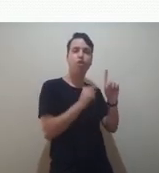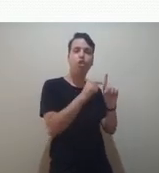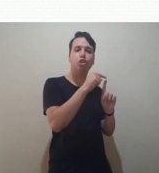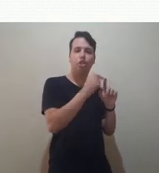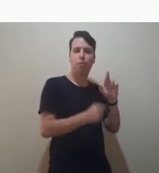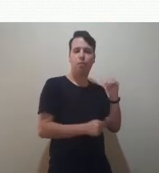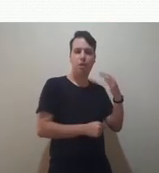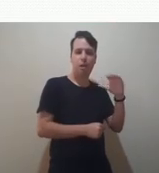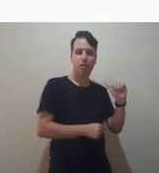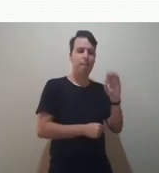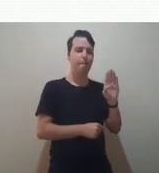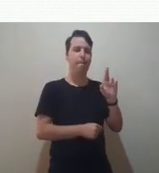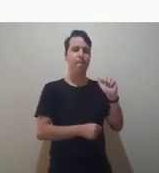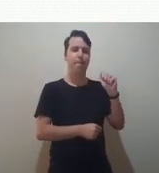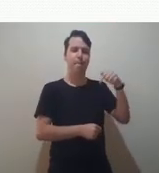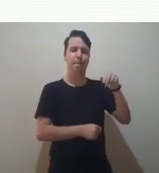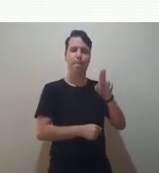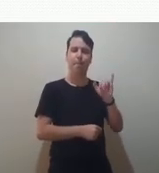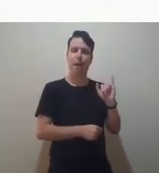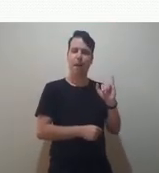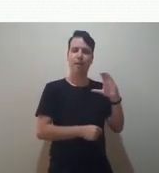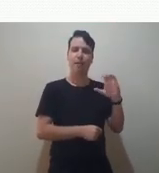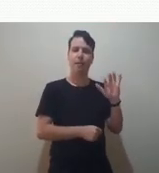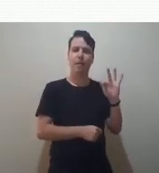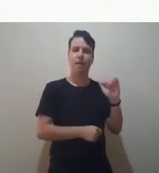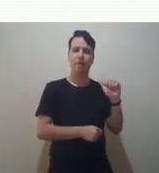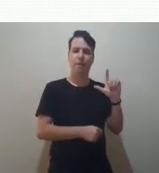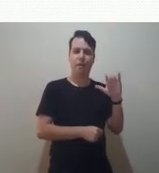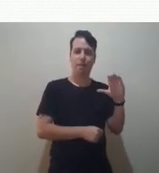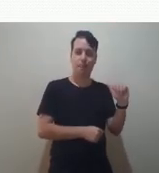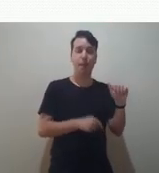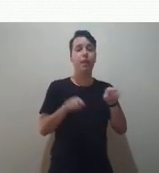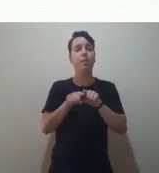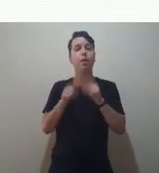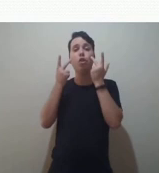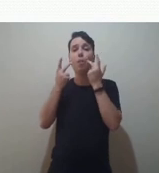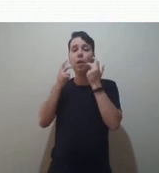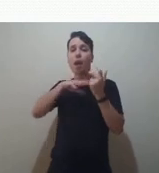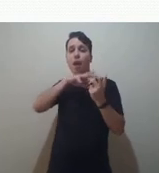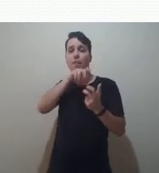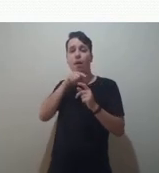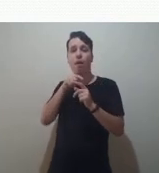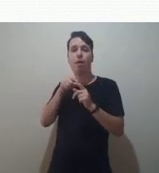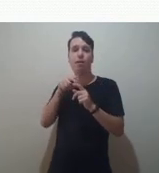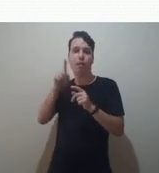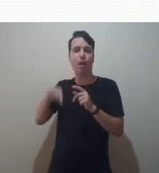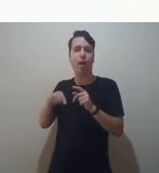braquicefálicas, devido à conformação delas. E também é mais comum em animais